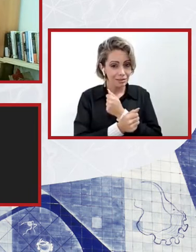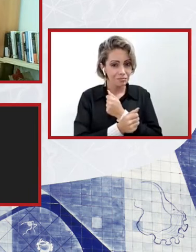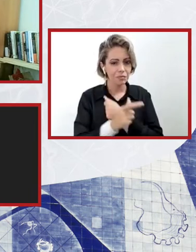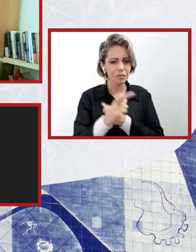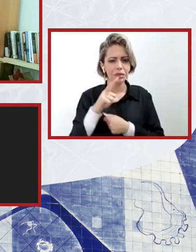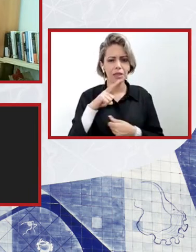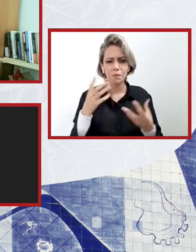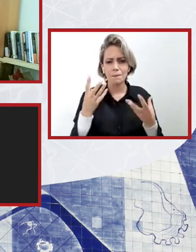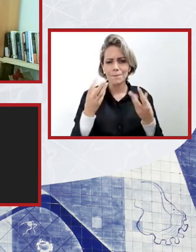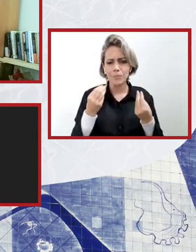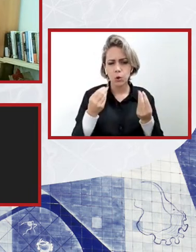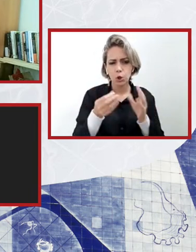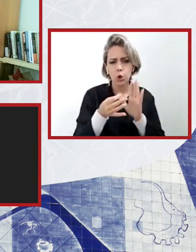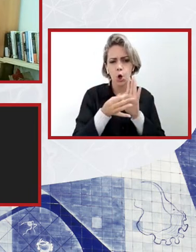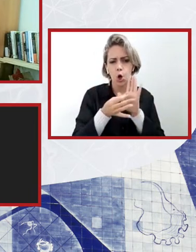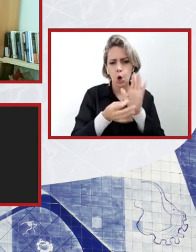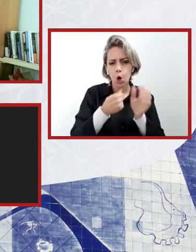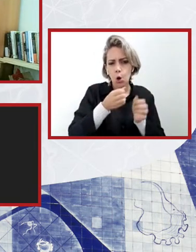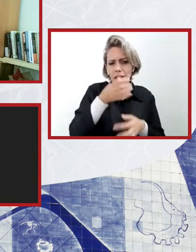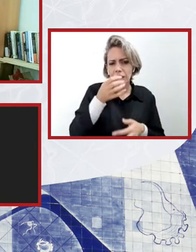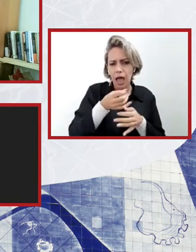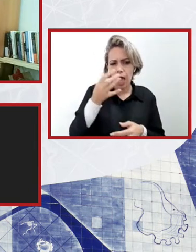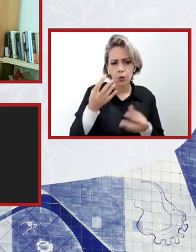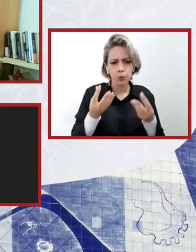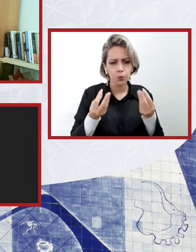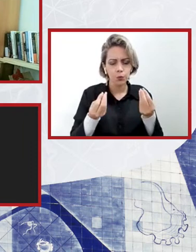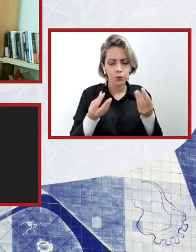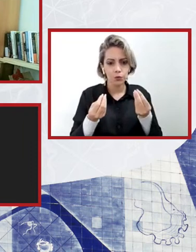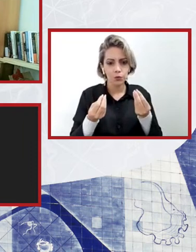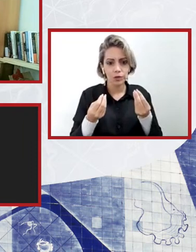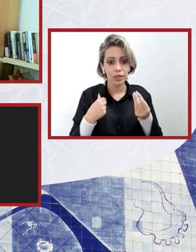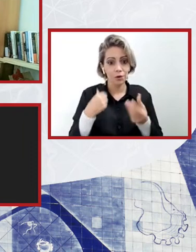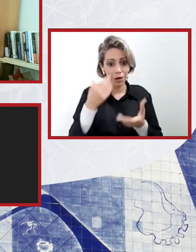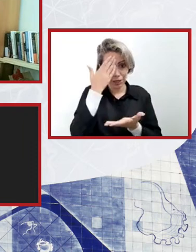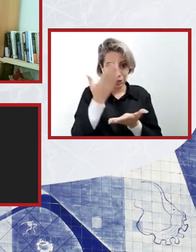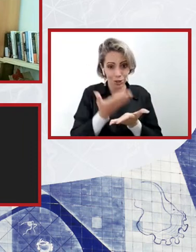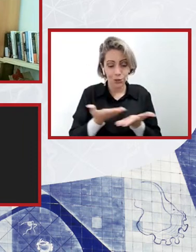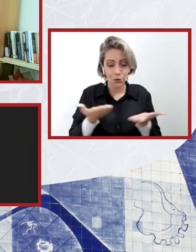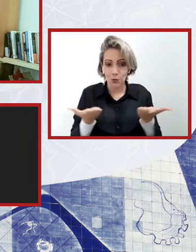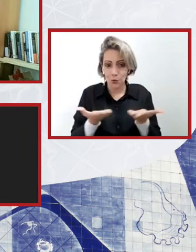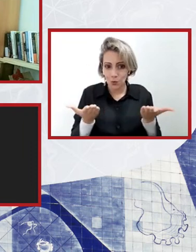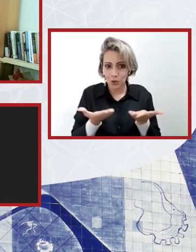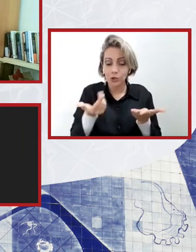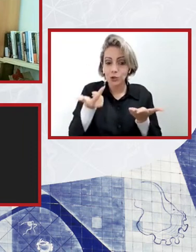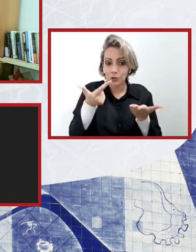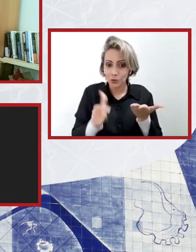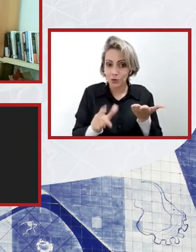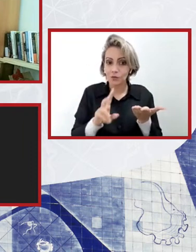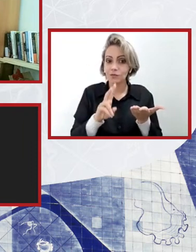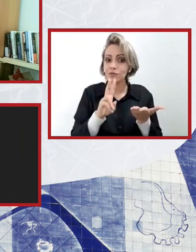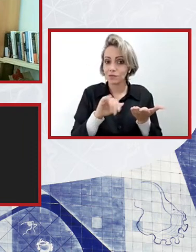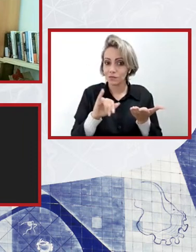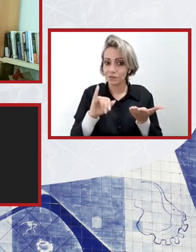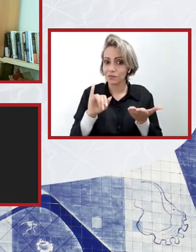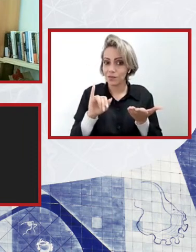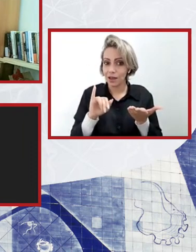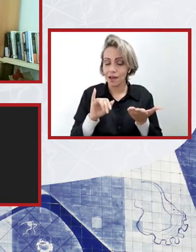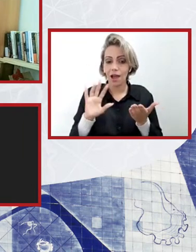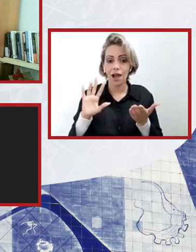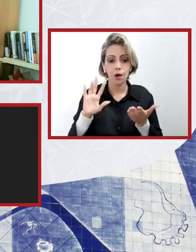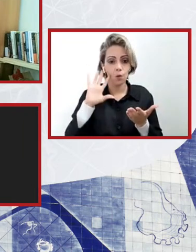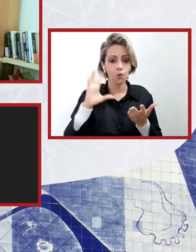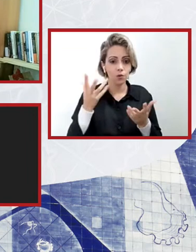rendeu muitos comentários, e acredito que hoje vai ter também esse mesmo tipo de impacto. Embora, sim, a gente sabe